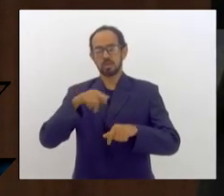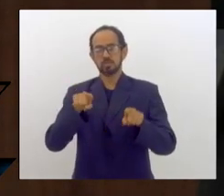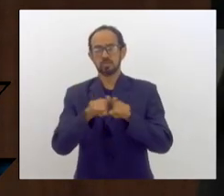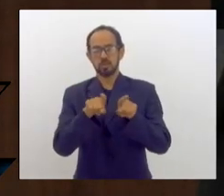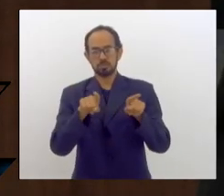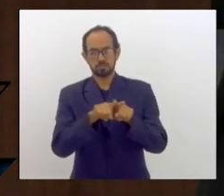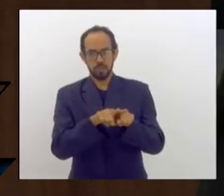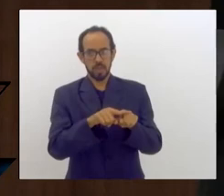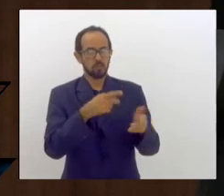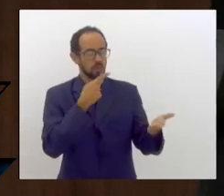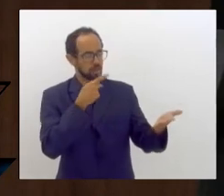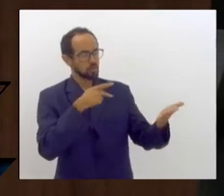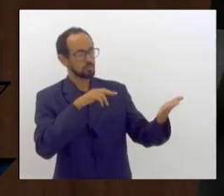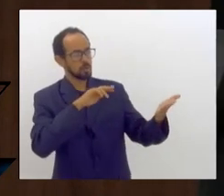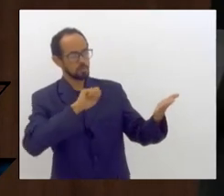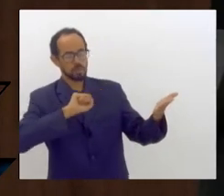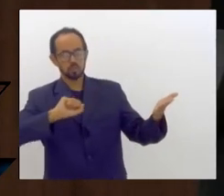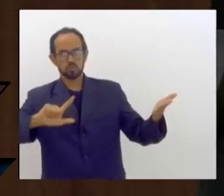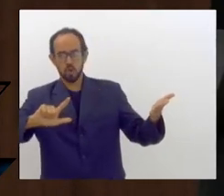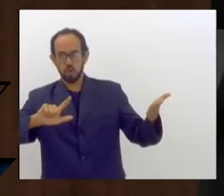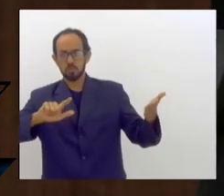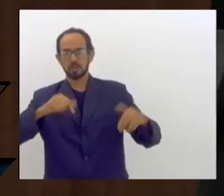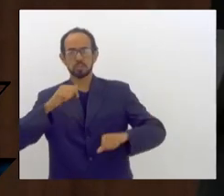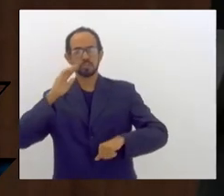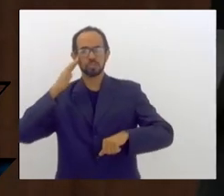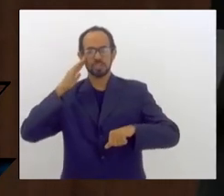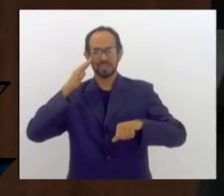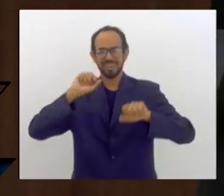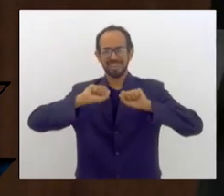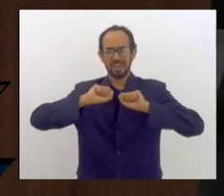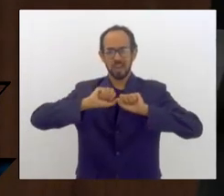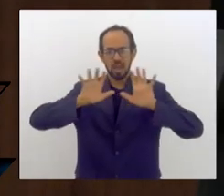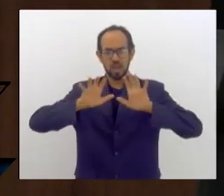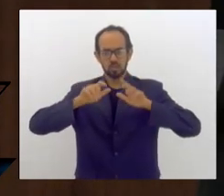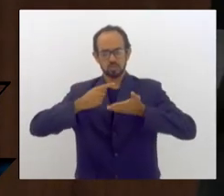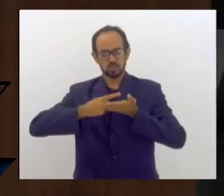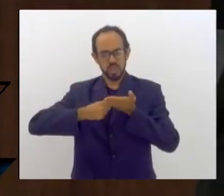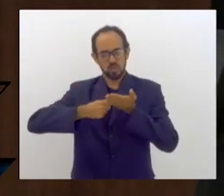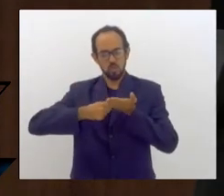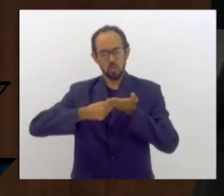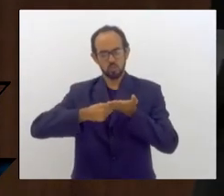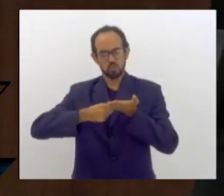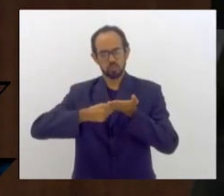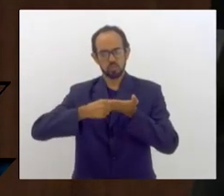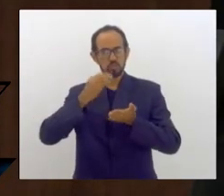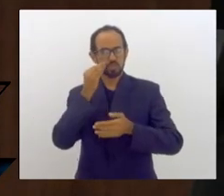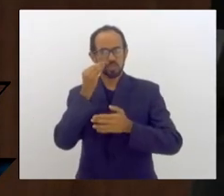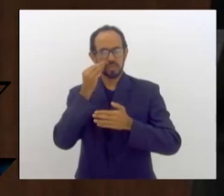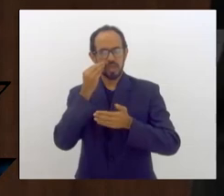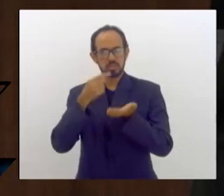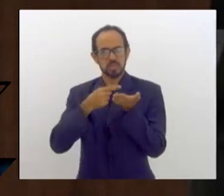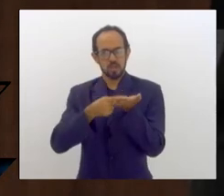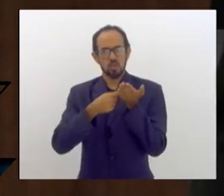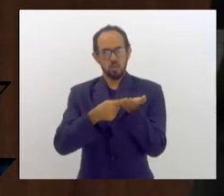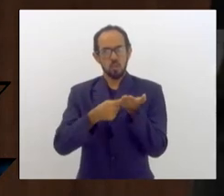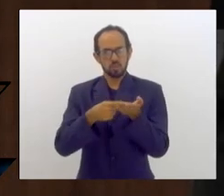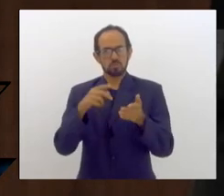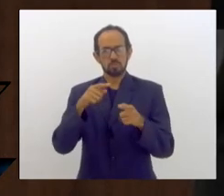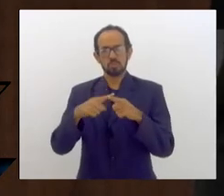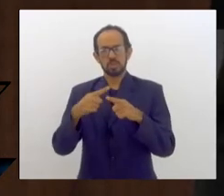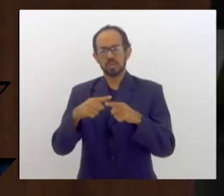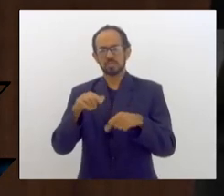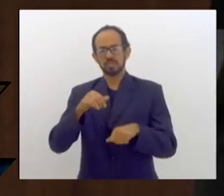ao pessoal a título da gente buscar entabular esse acordo, a gente tentar buscar esse acordo para que a gente realmente não